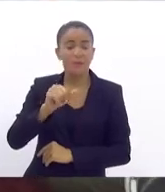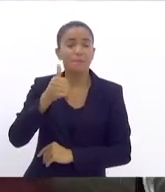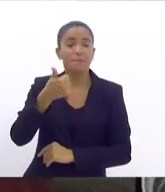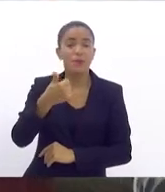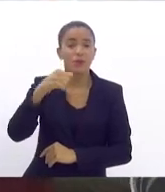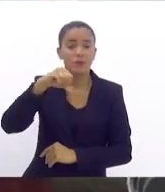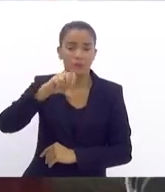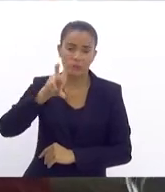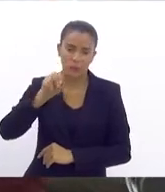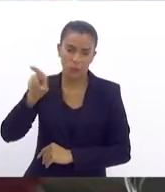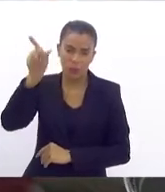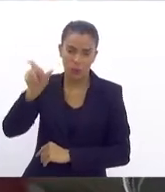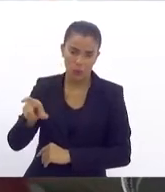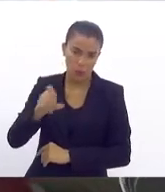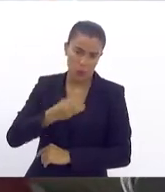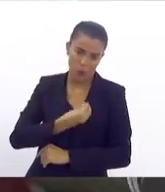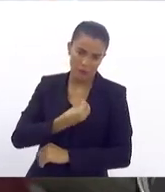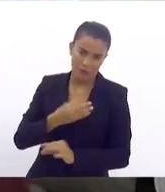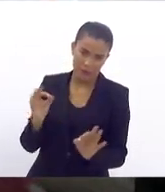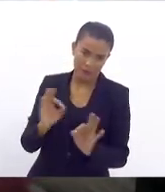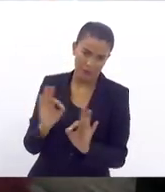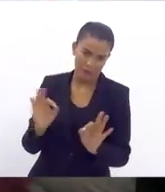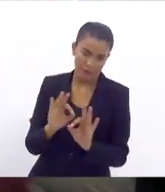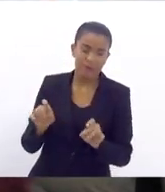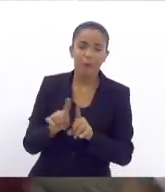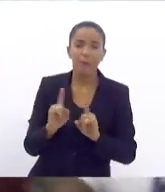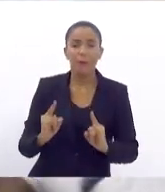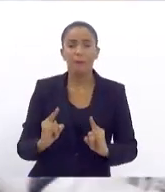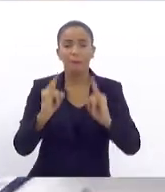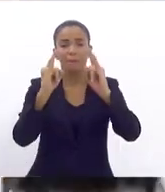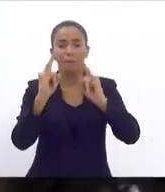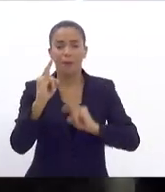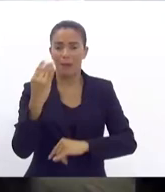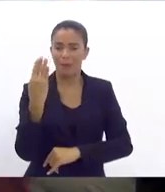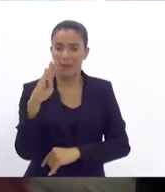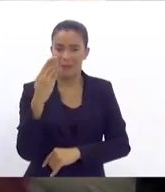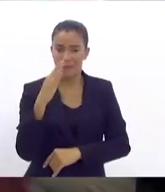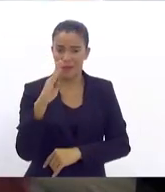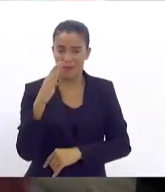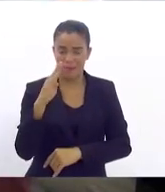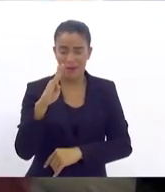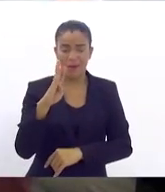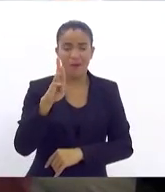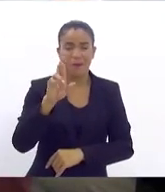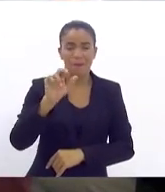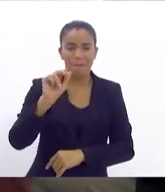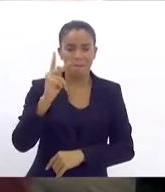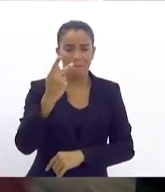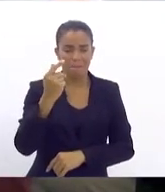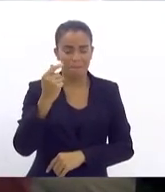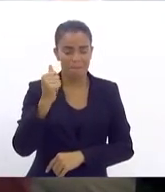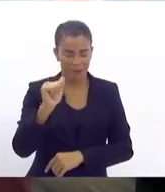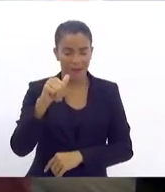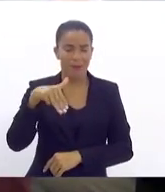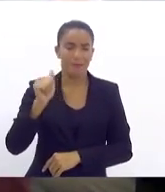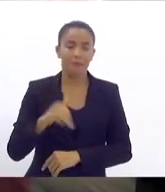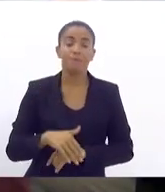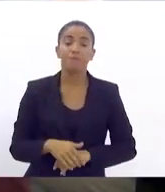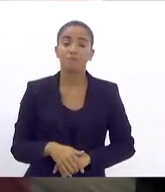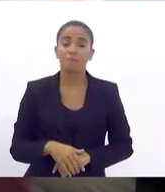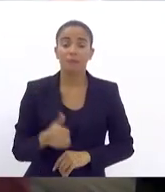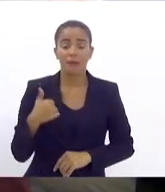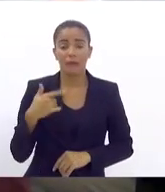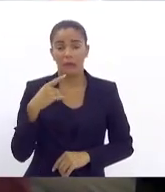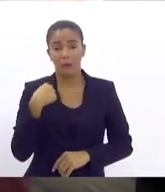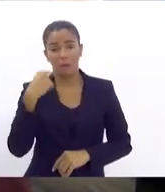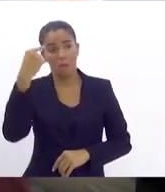Né? O prédio da Brahma, outro. Né? Então, no meu entendimento, esse opinamento, sob